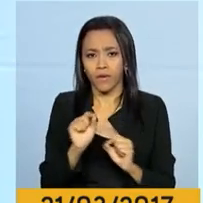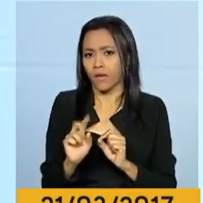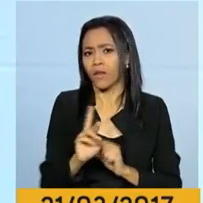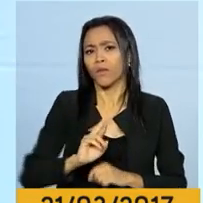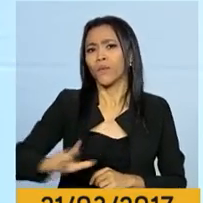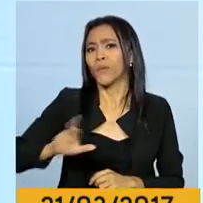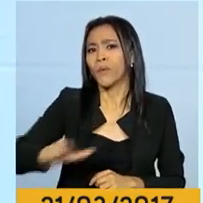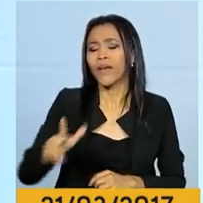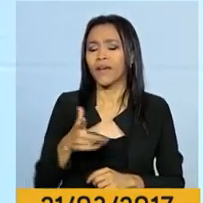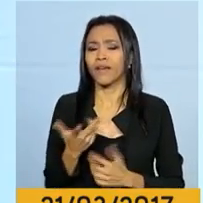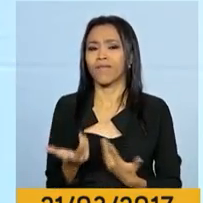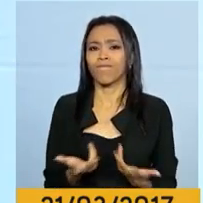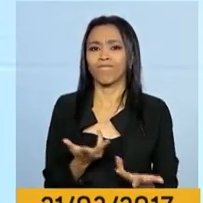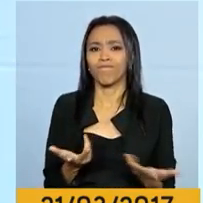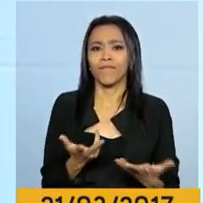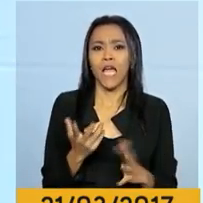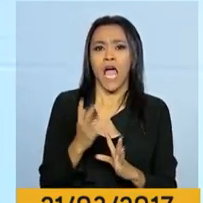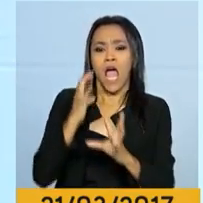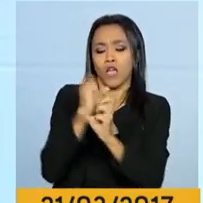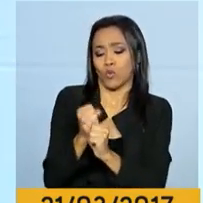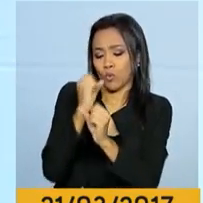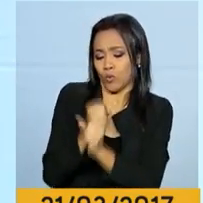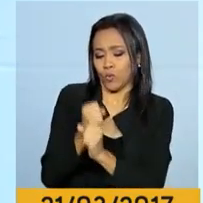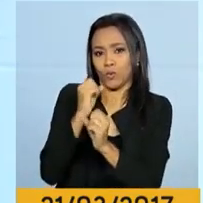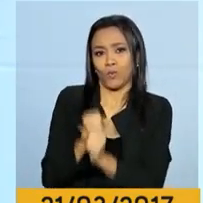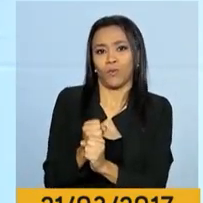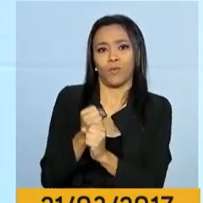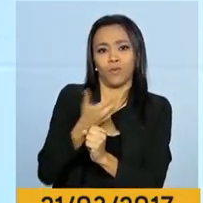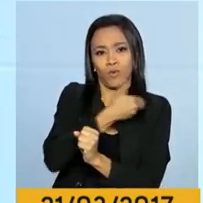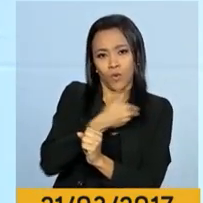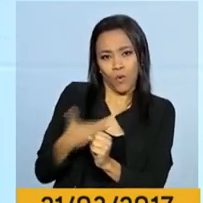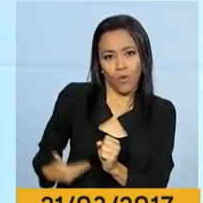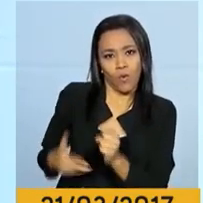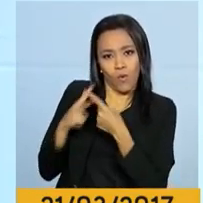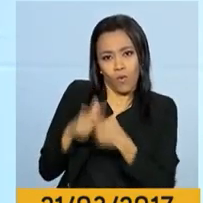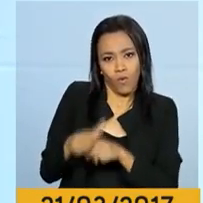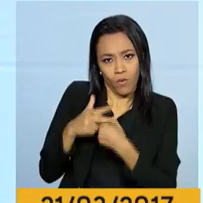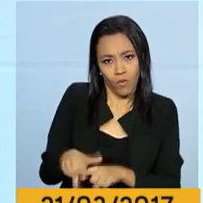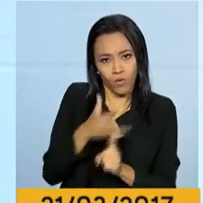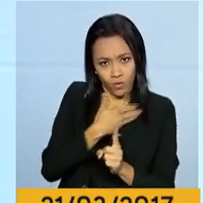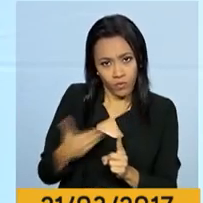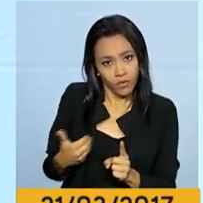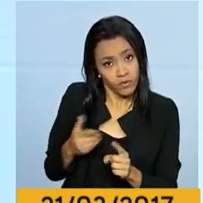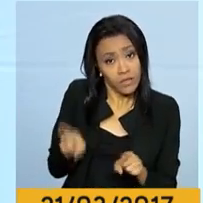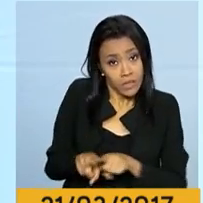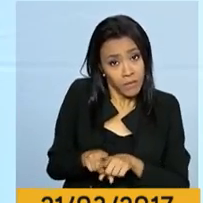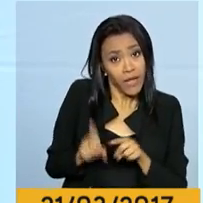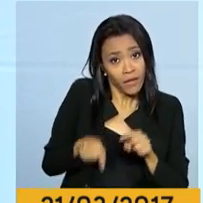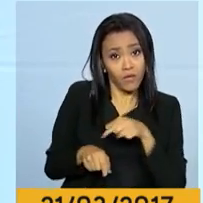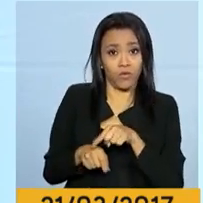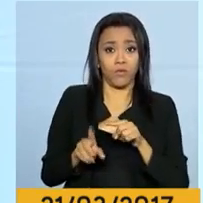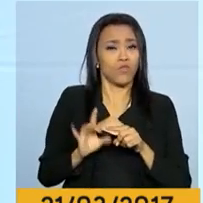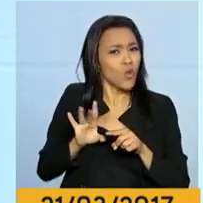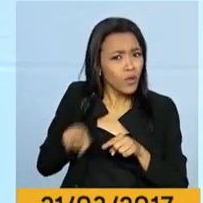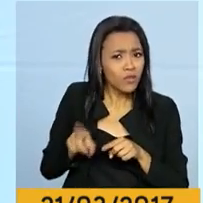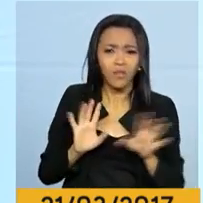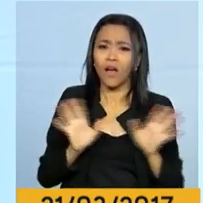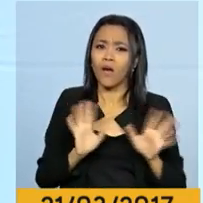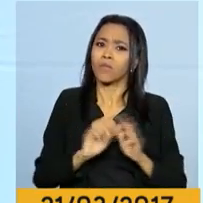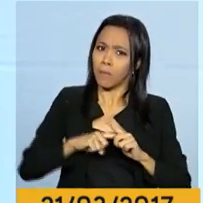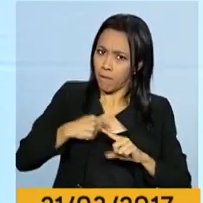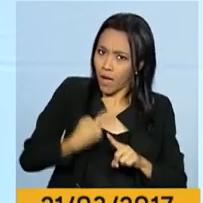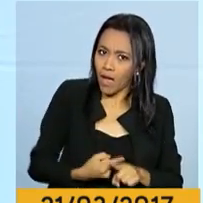não é de ajuste de contas apenas, não é isto que está em pauta, também é isto, mas não apenas isto. O que está em pauta é